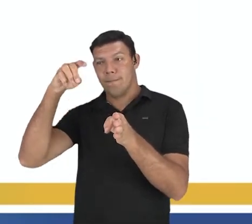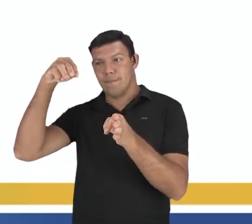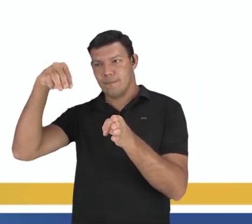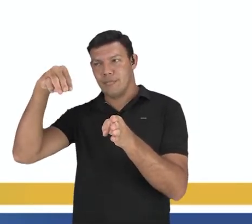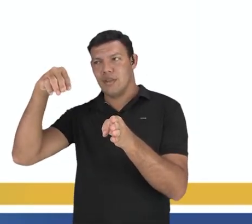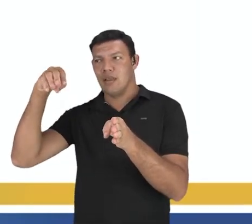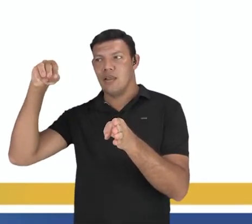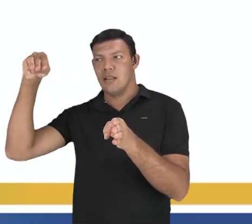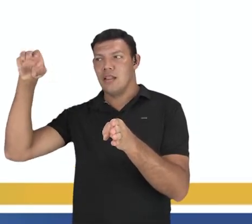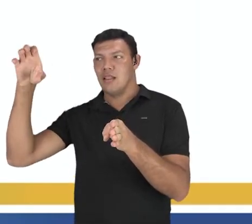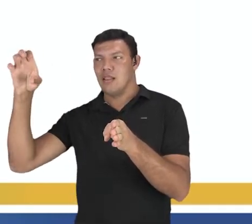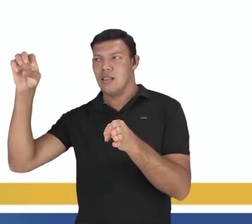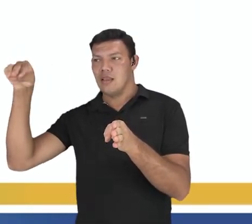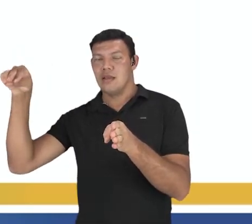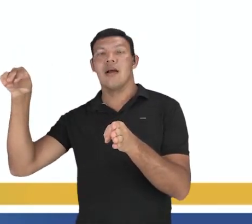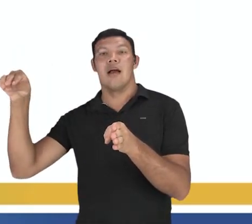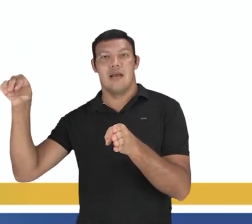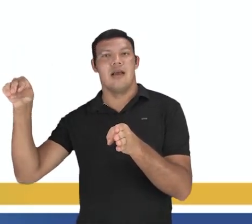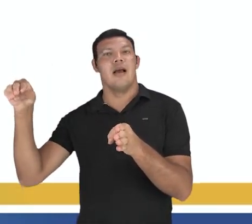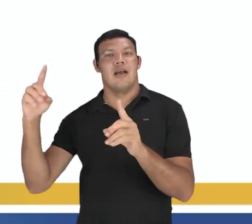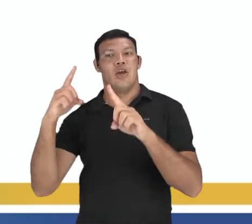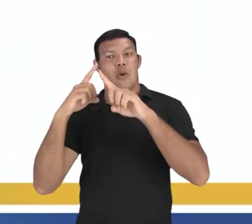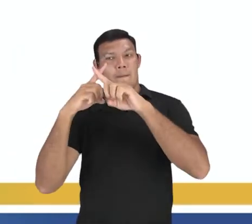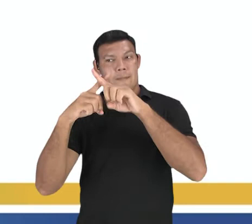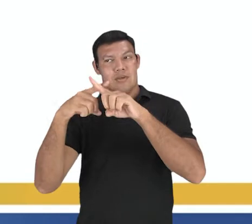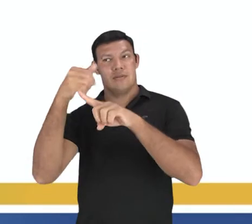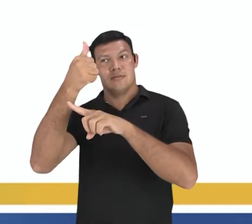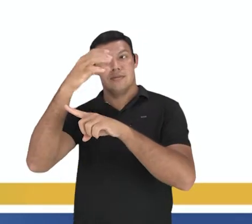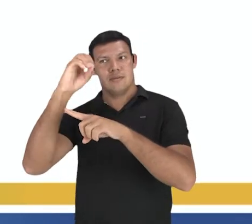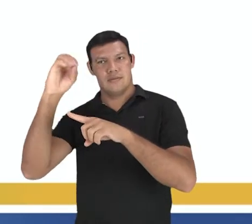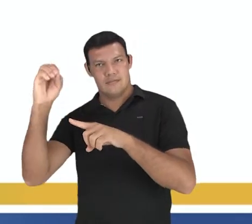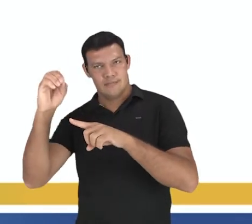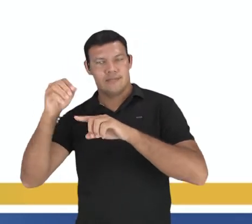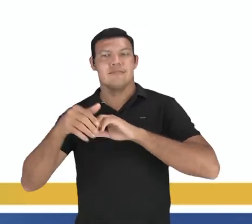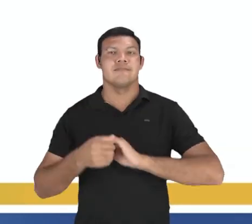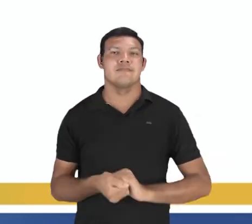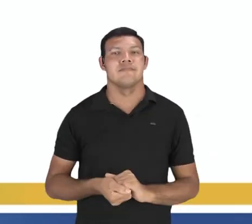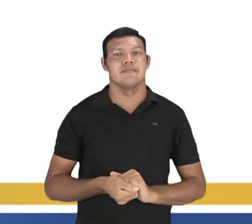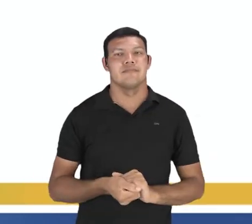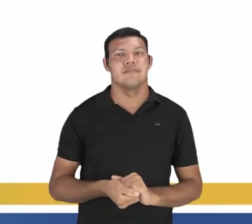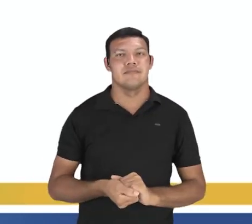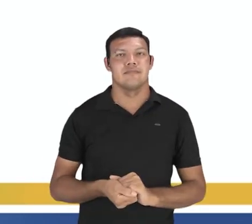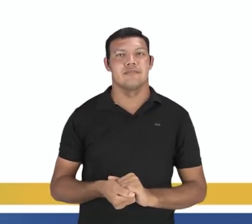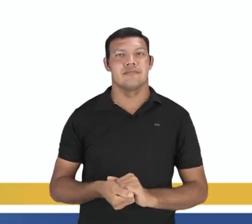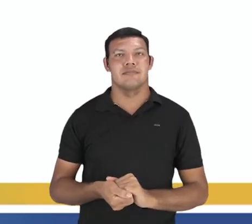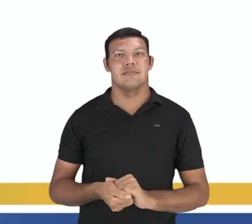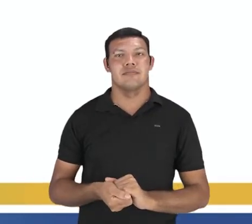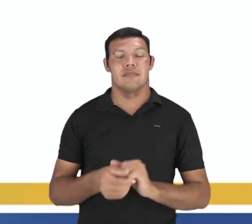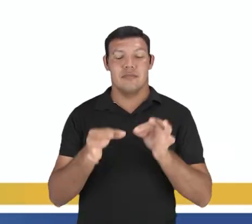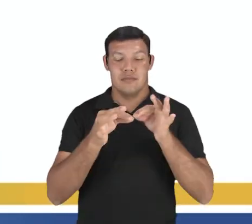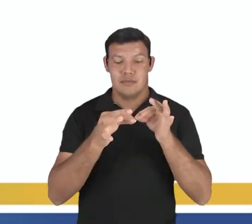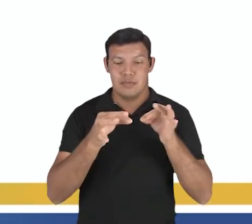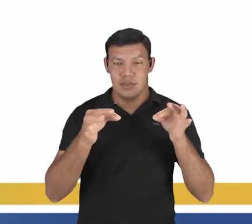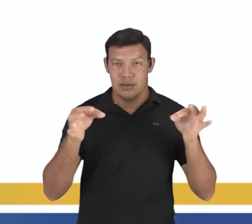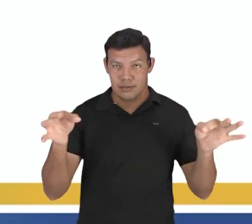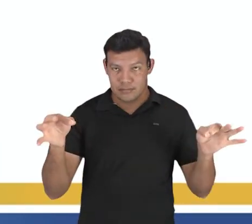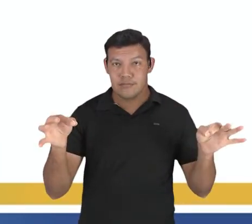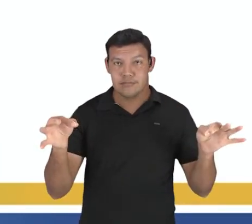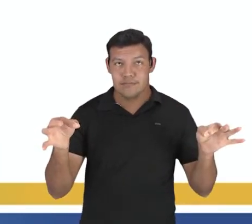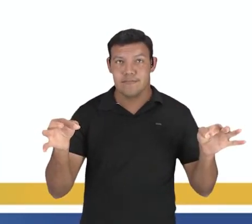então nós devemos multiplicar por 100 né porque dez vezes dez é igual assim é a medida de comprimento